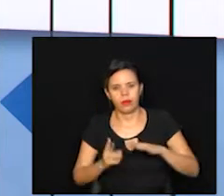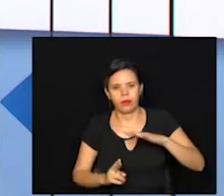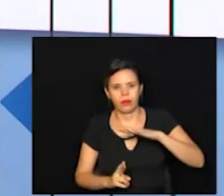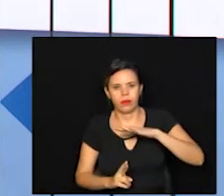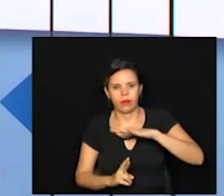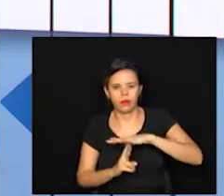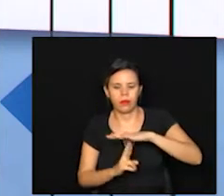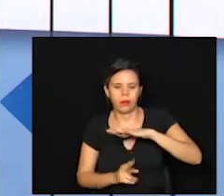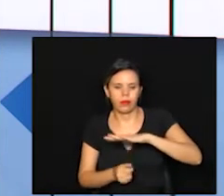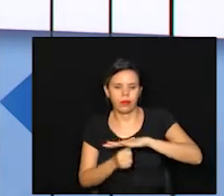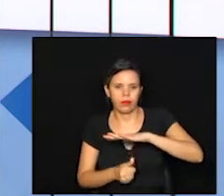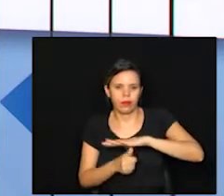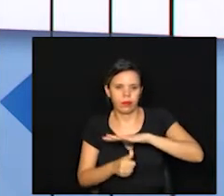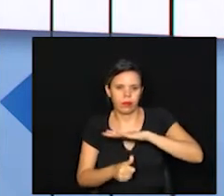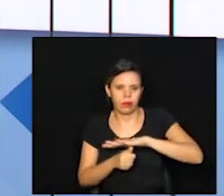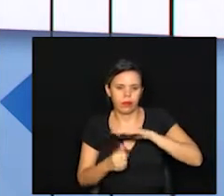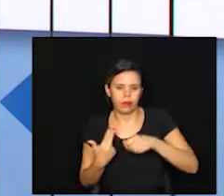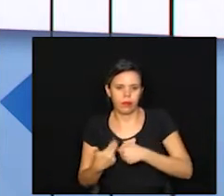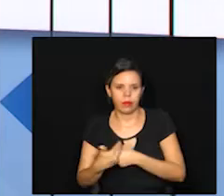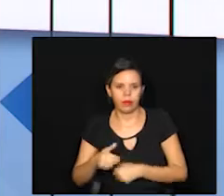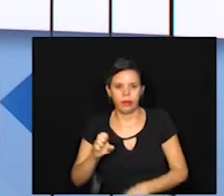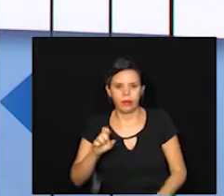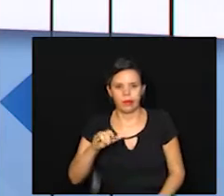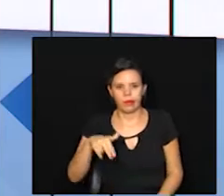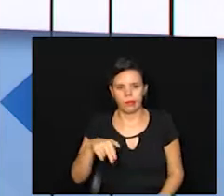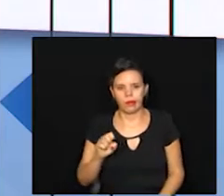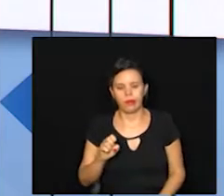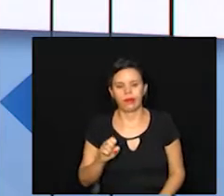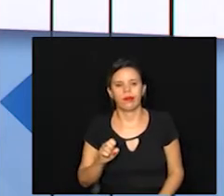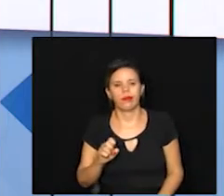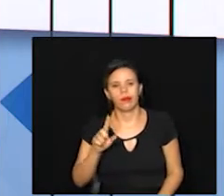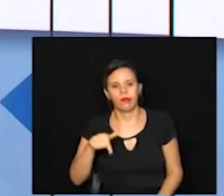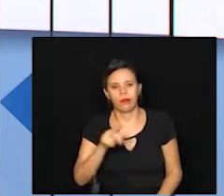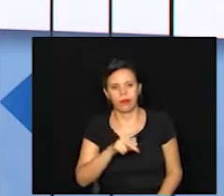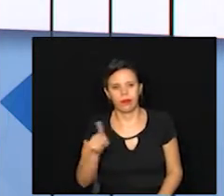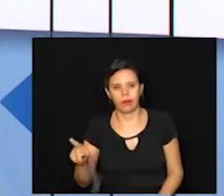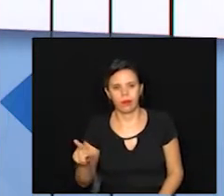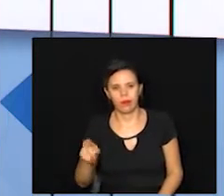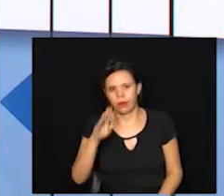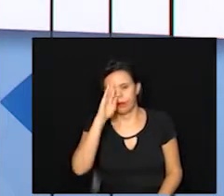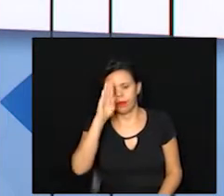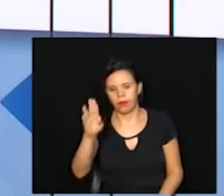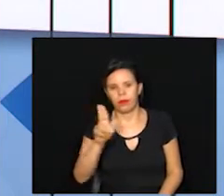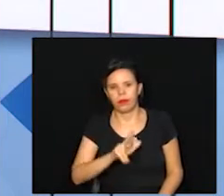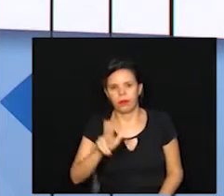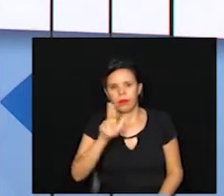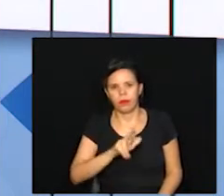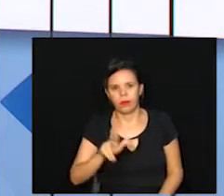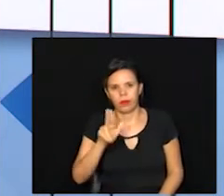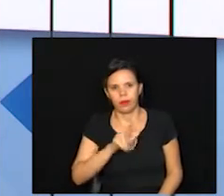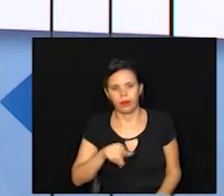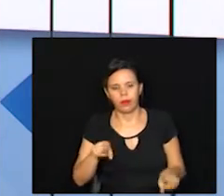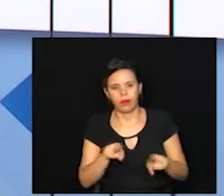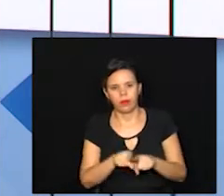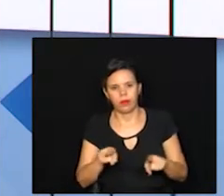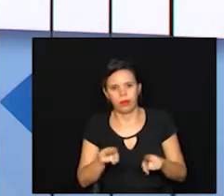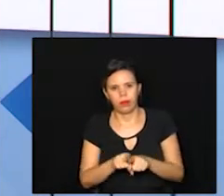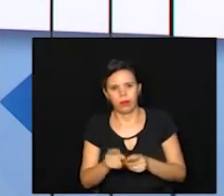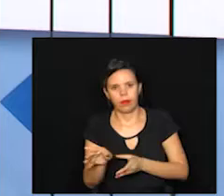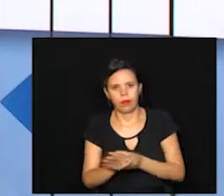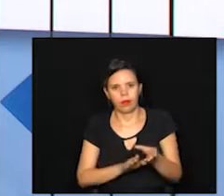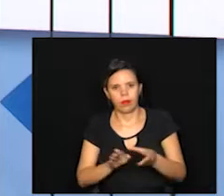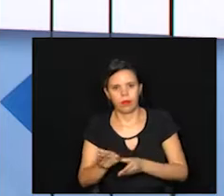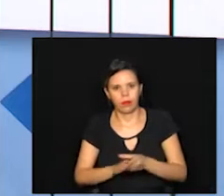da Unicamp, Eliane Martorano Amaral, que é professora titular da universidade e também